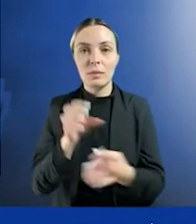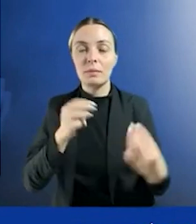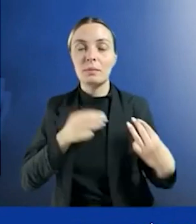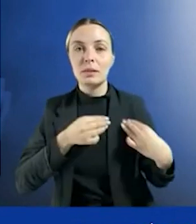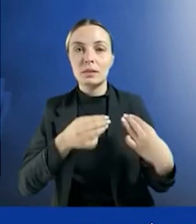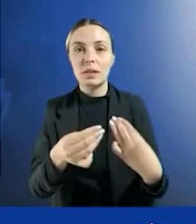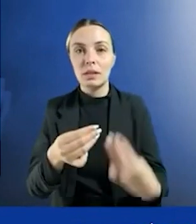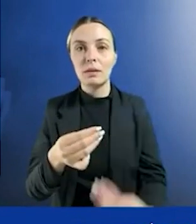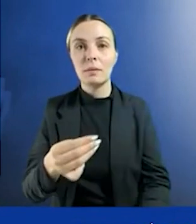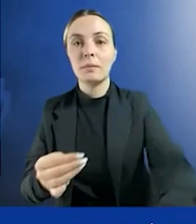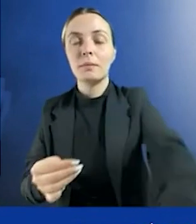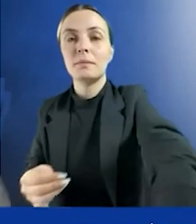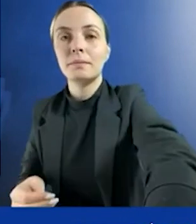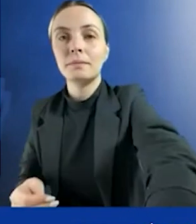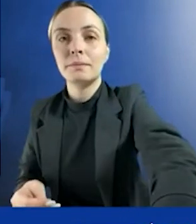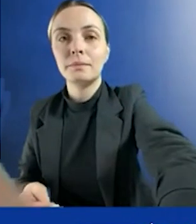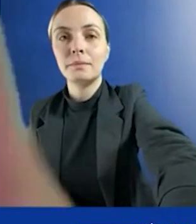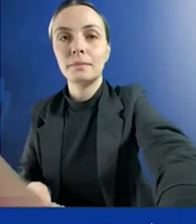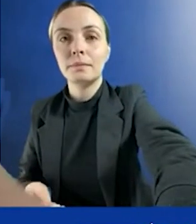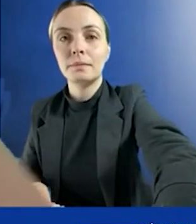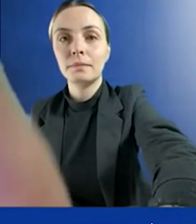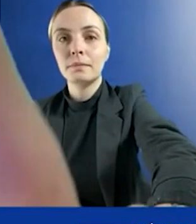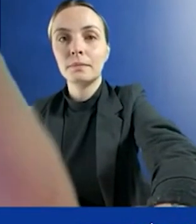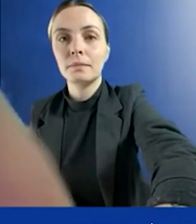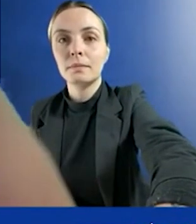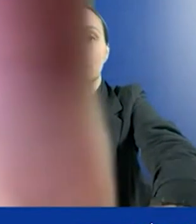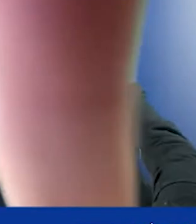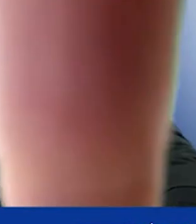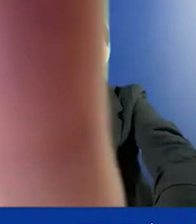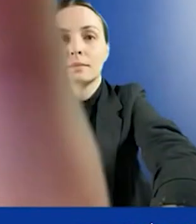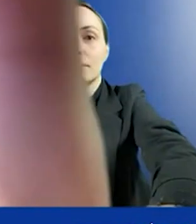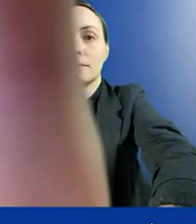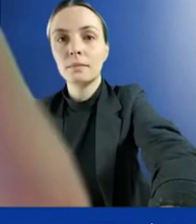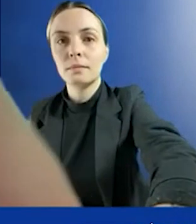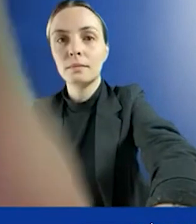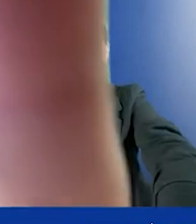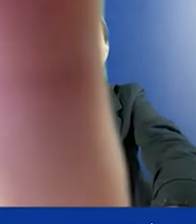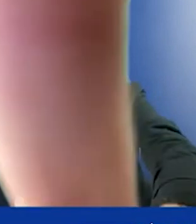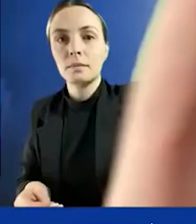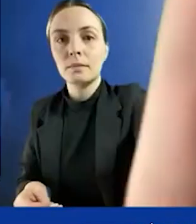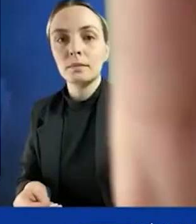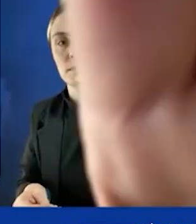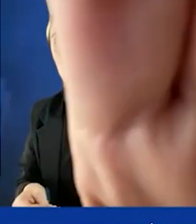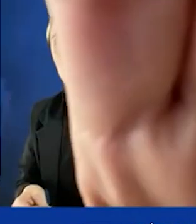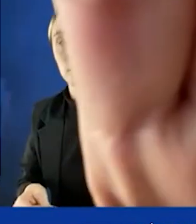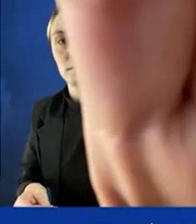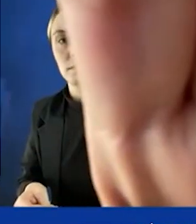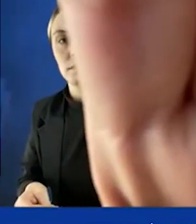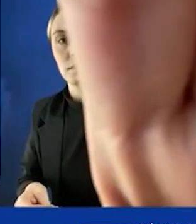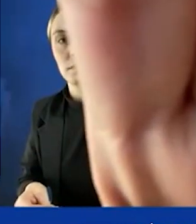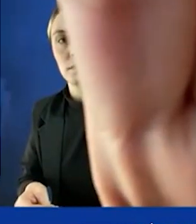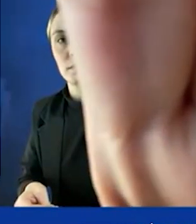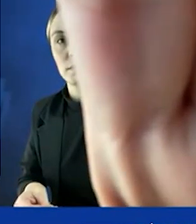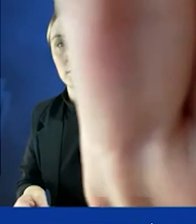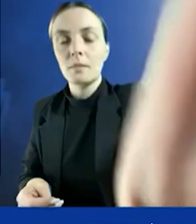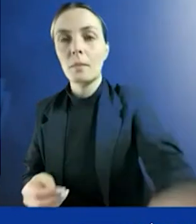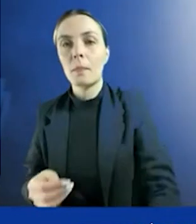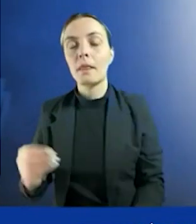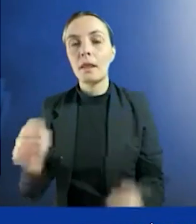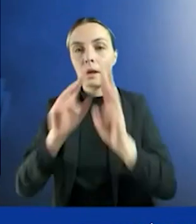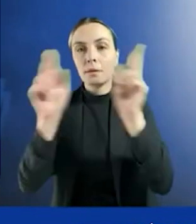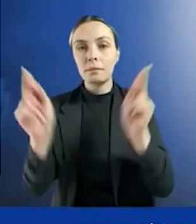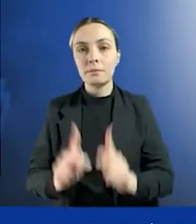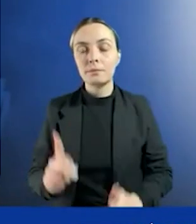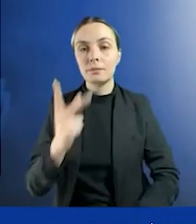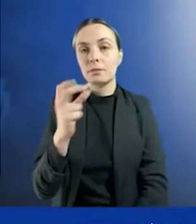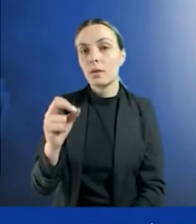e Abastecimento, MAPA, Fabiana Vila Alves, o ganhador do Prêmio Nobel da Paz em 2007 e Prêmio Mundial